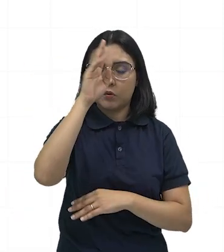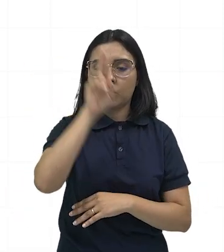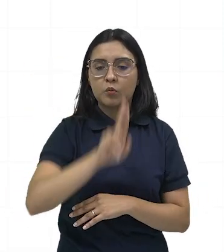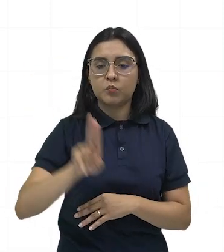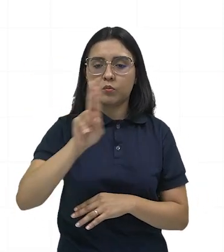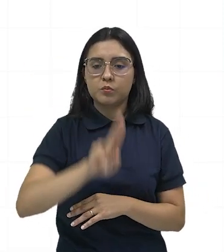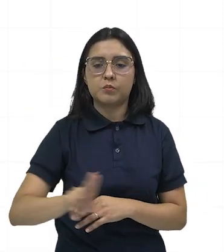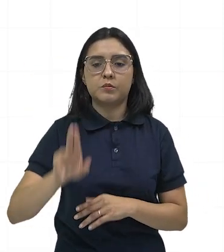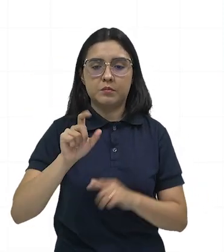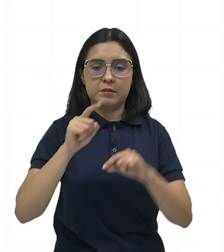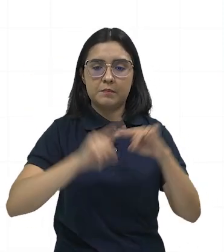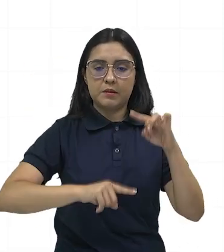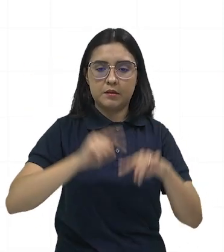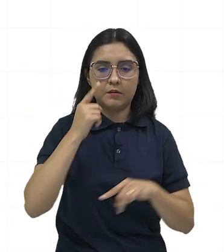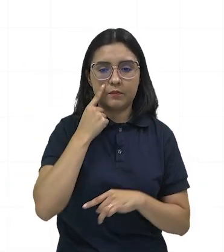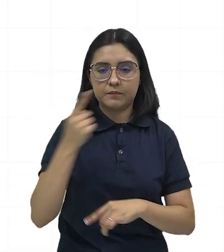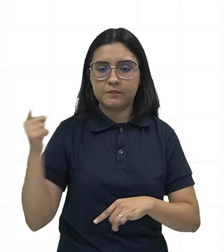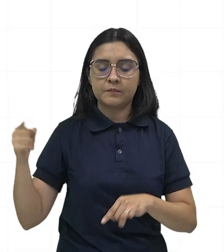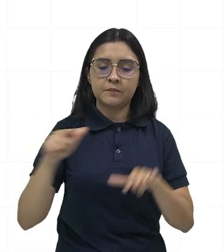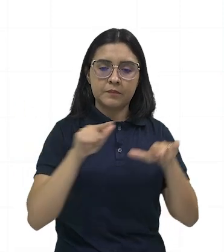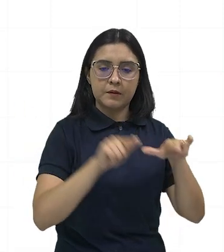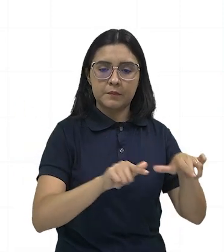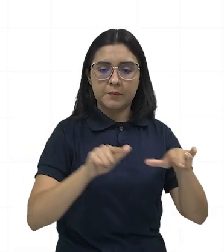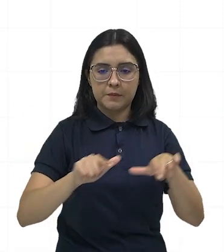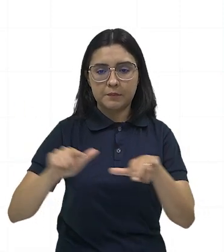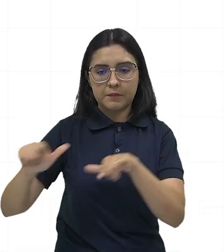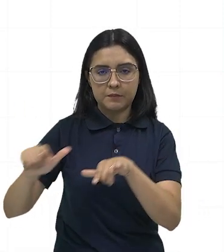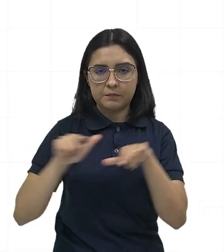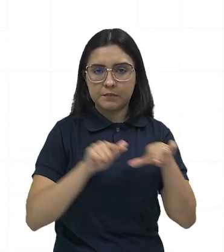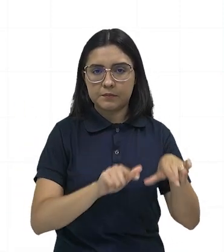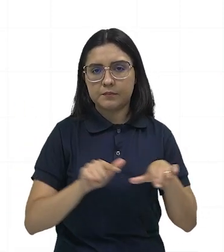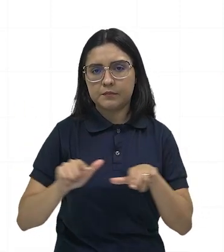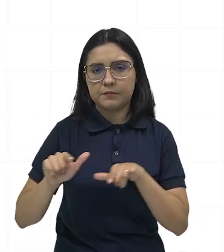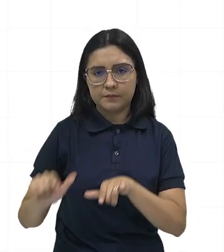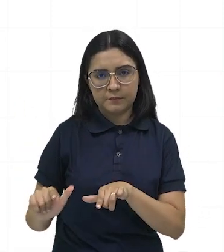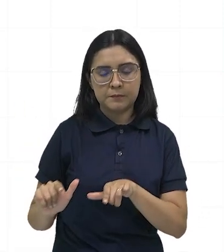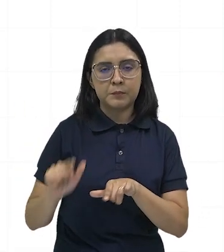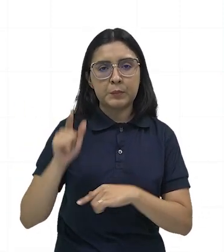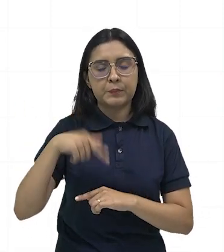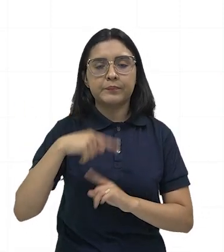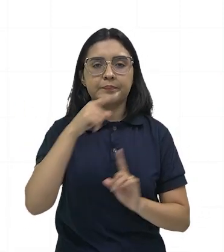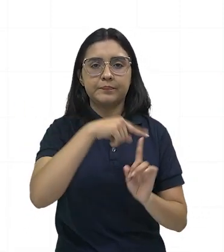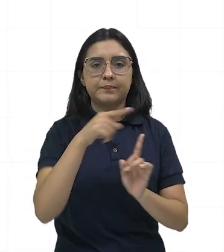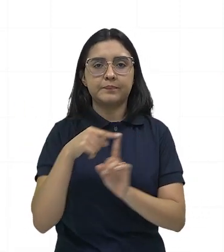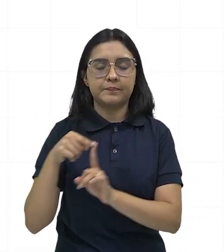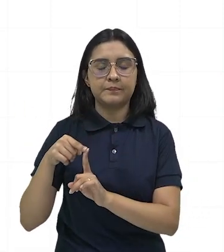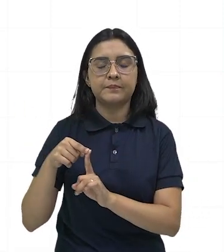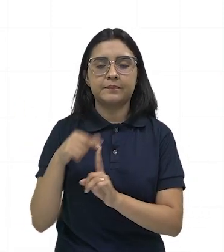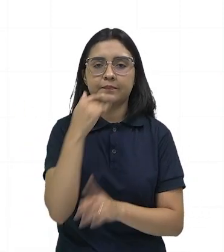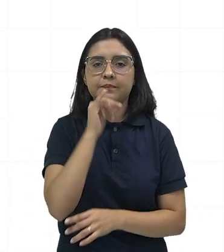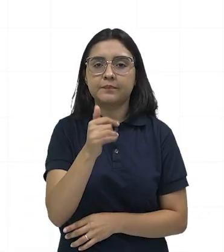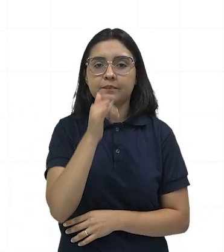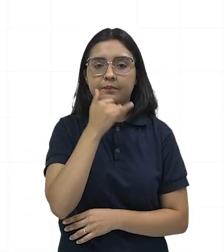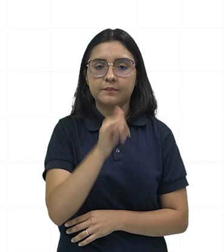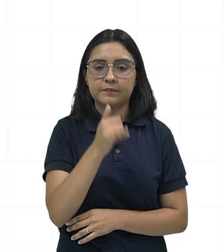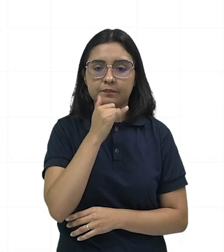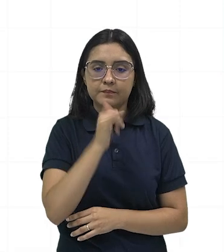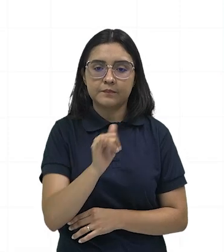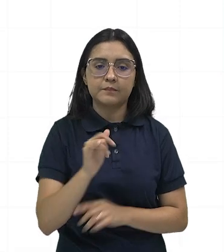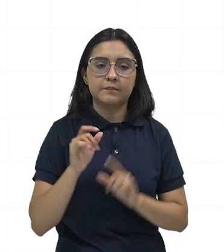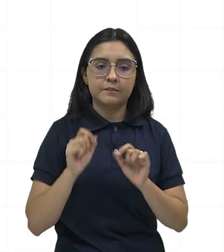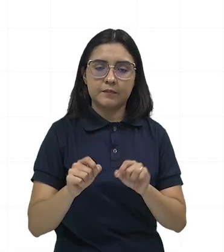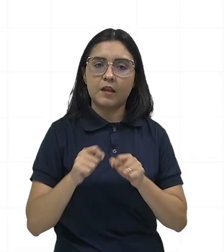dessas placas solares que você observa aí na imagem, é um tipo de energia que está em